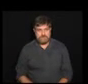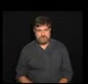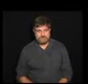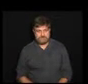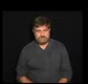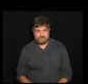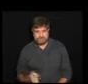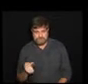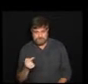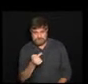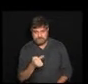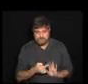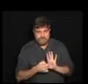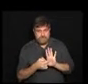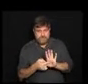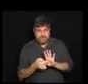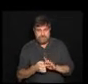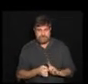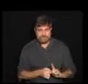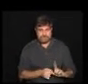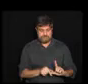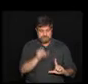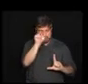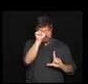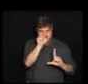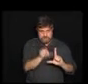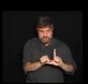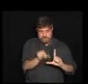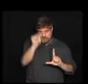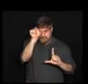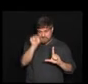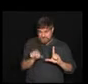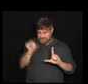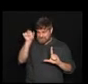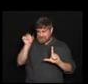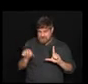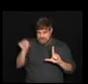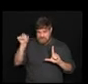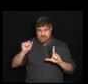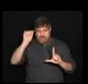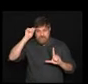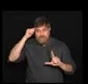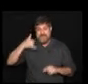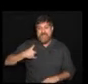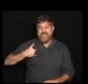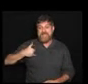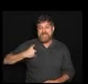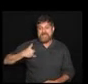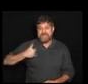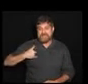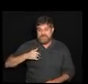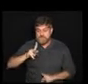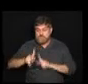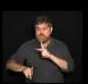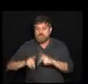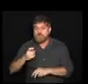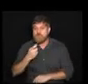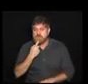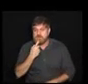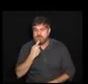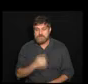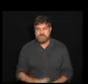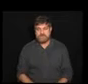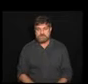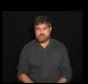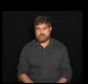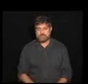E aí eu trouxe um gráfico da população, gráfico etário da nossa população campineira.